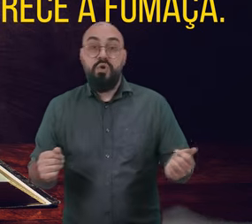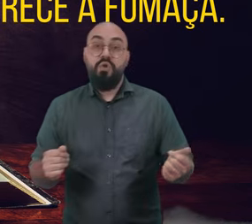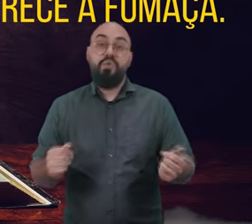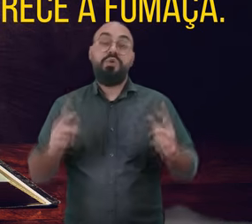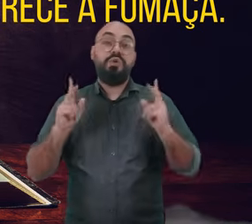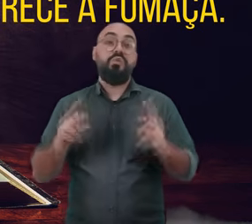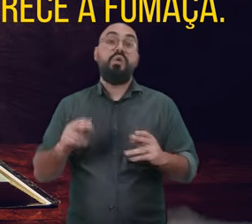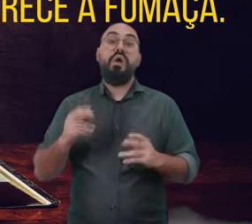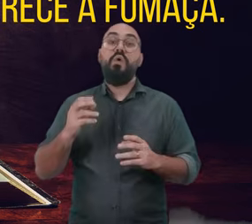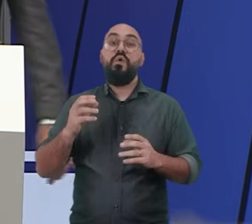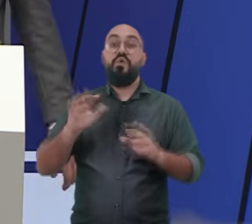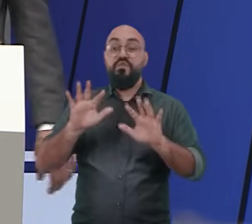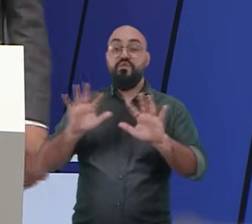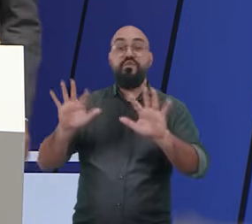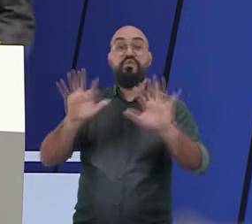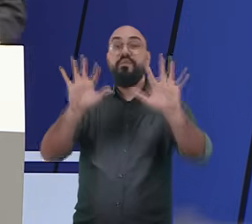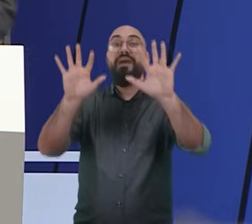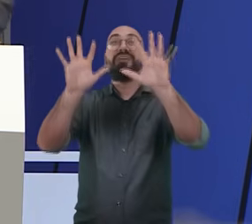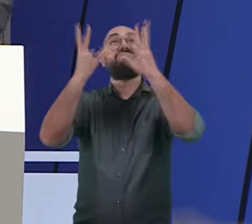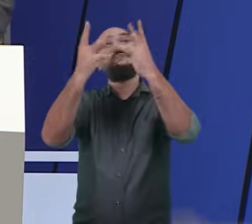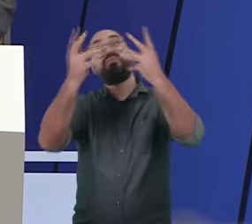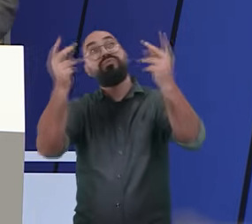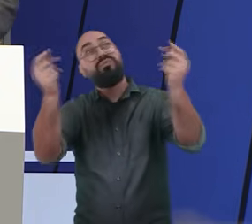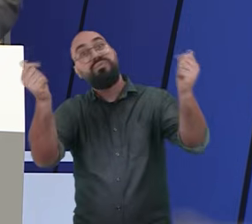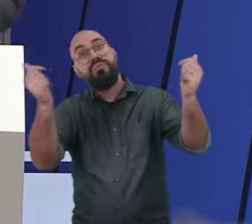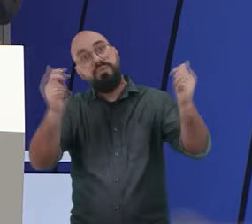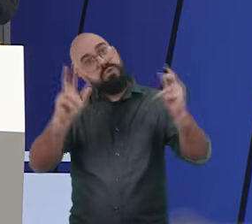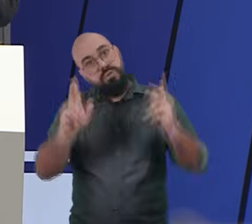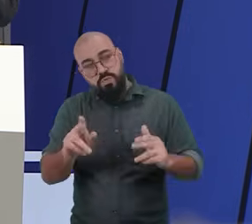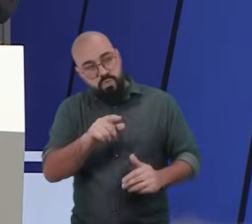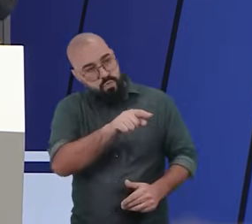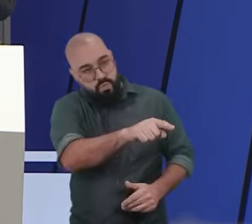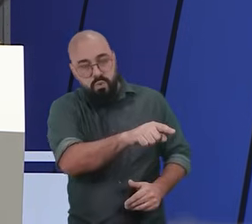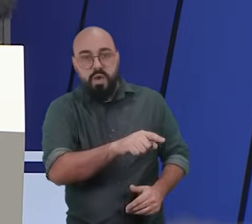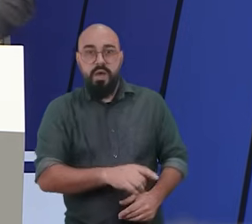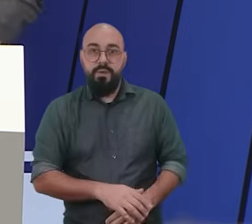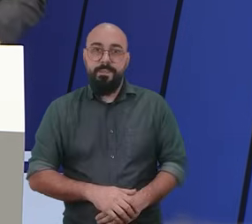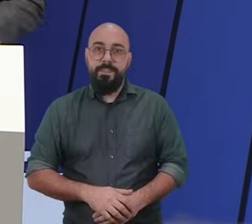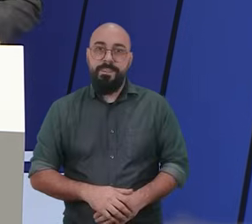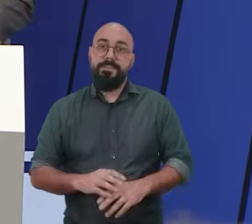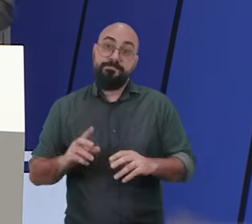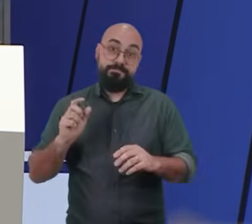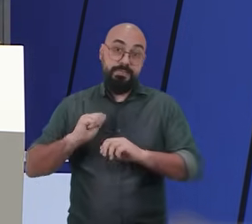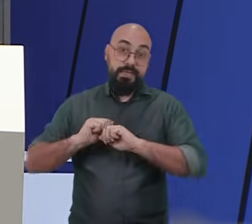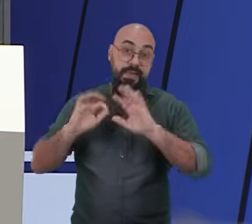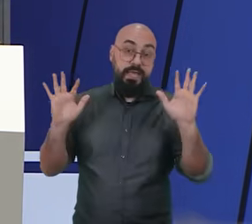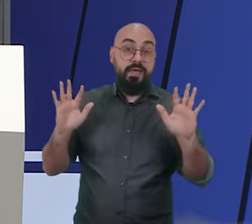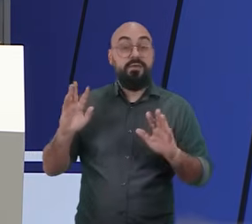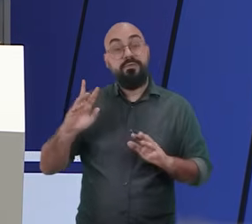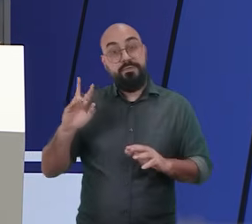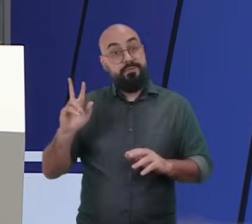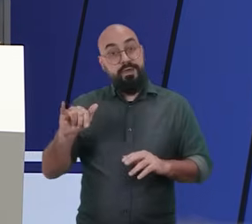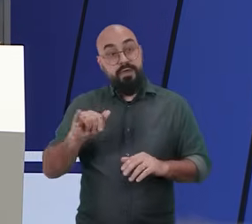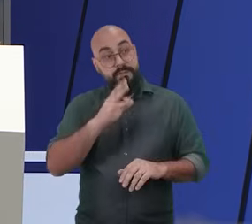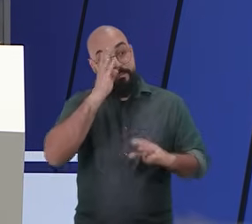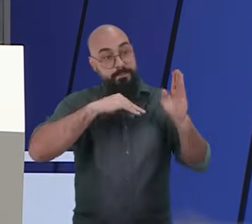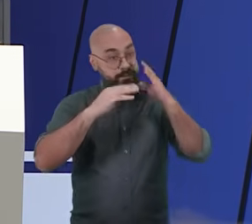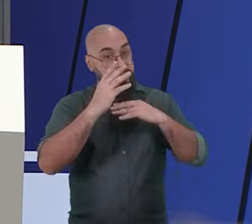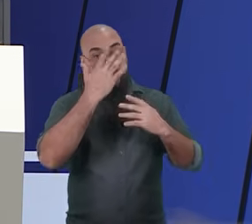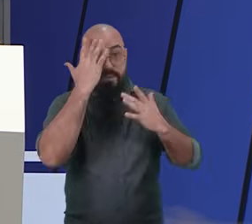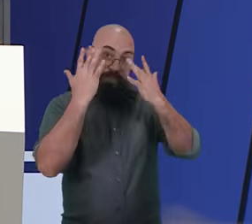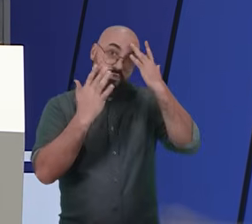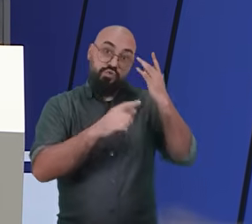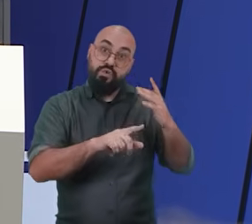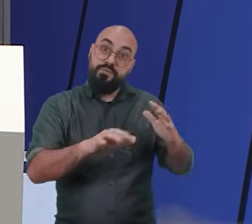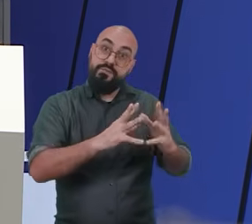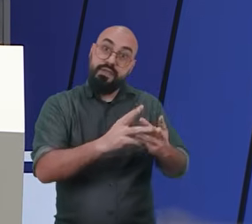desaparece a fumaça. A Bíblia está deixando bem claro que os ímpios vão desaparecer. Nós vamos seguir esse